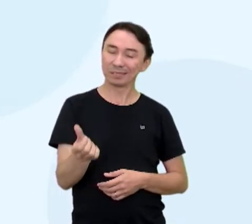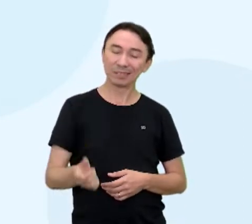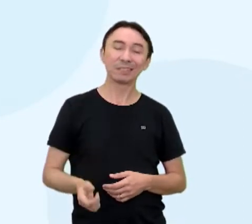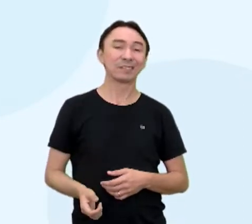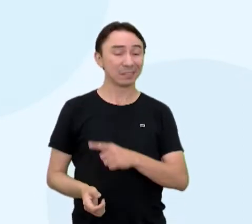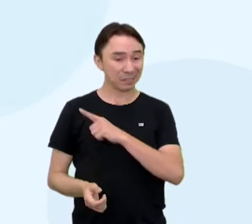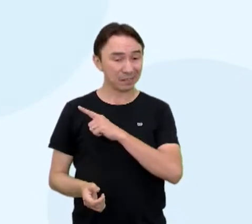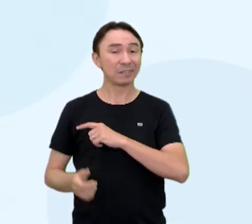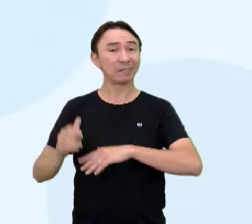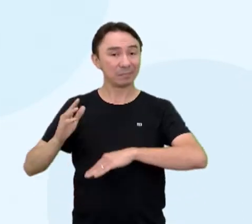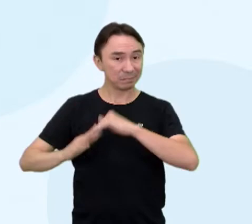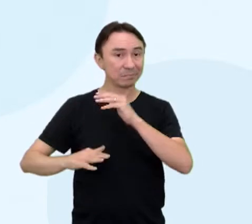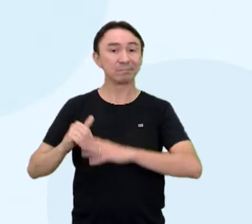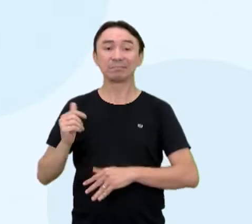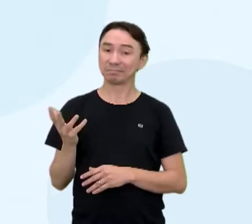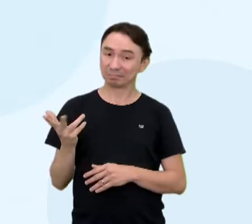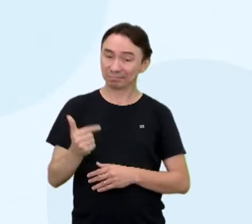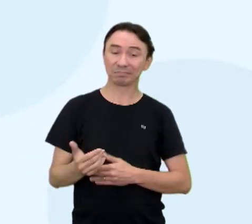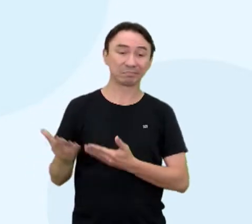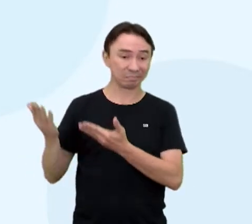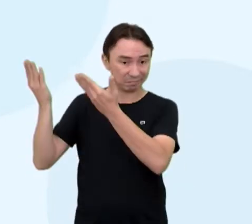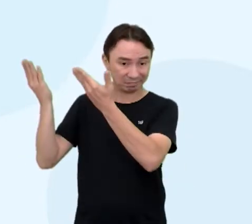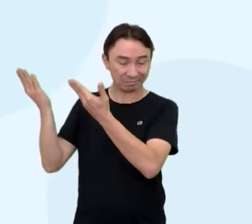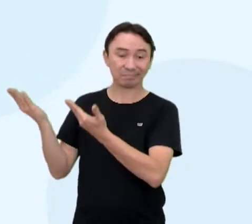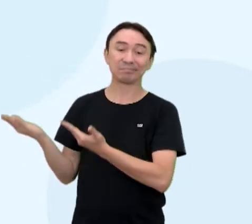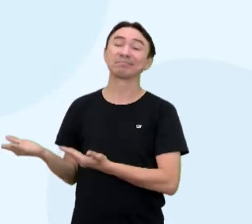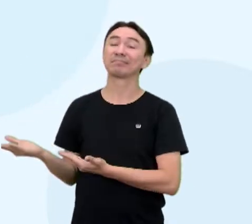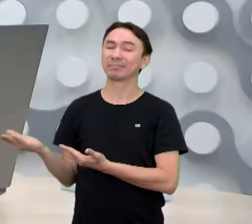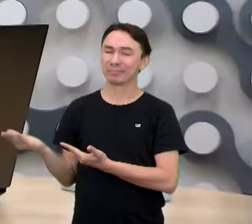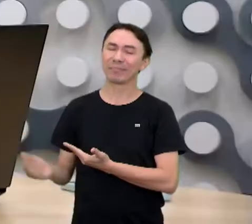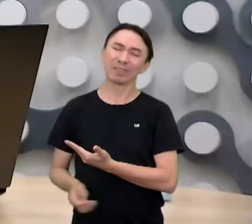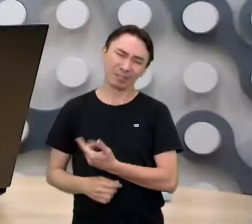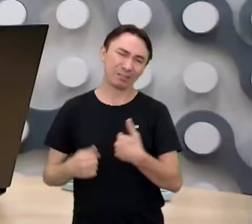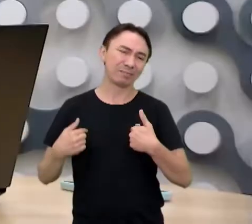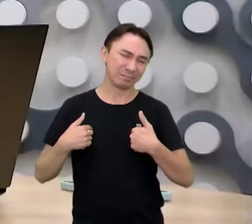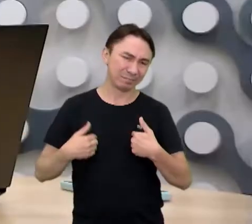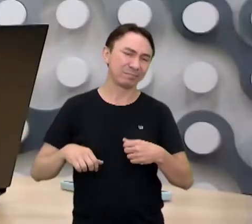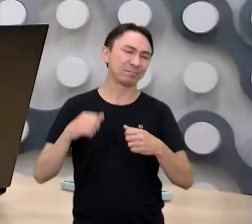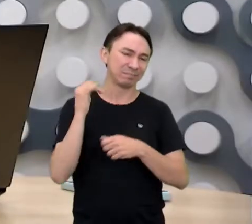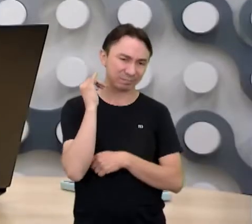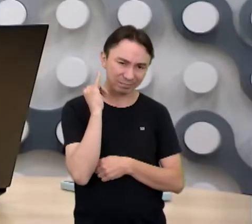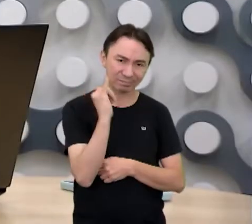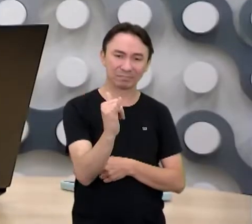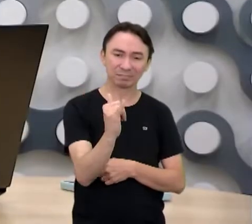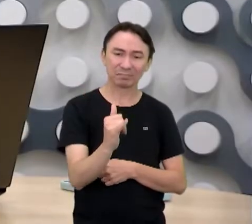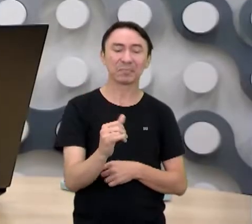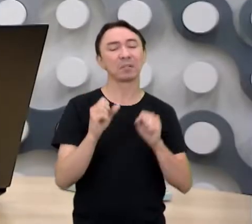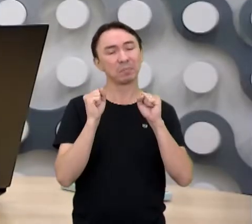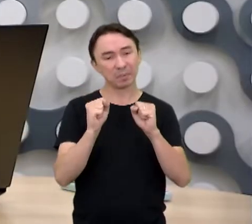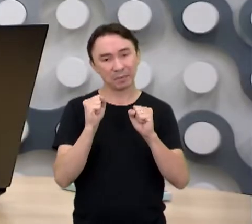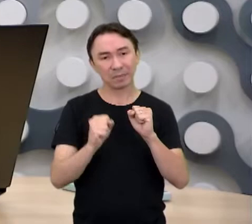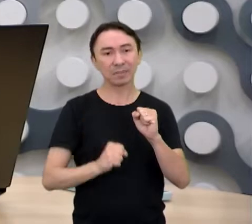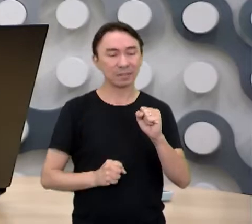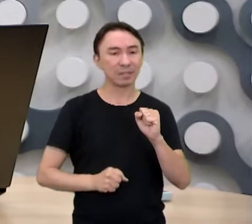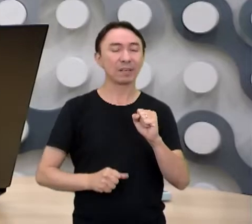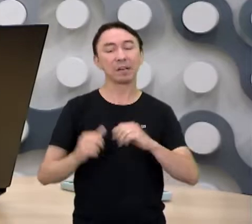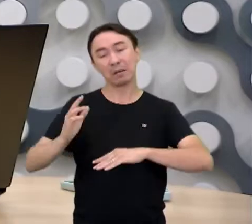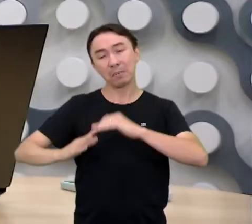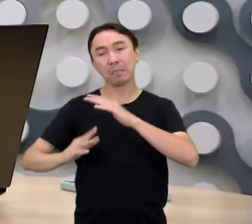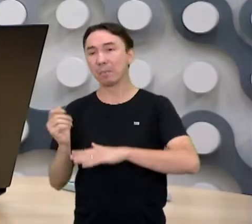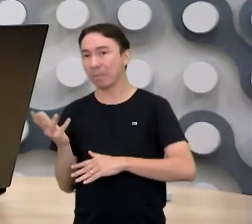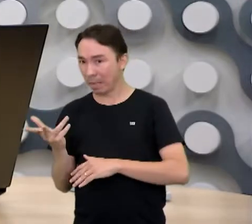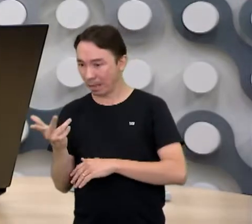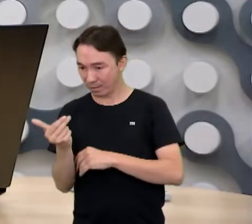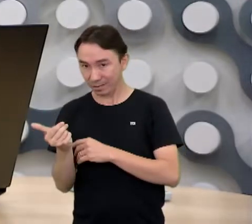essas habilidades, que aí, logicamente, sempre eu comento com vocês podem pegar aí o descritivo dessas habilidades no mapa